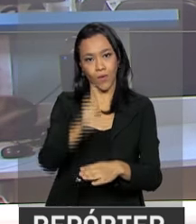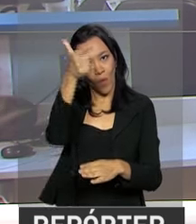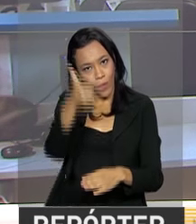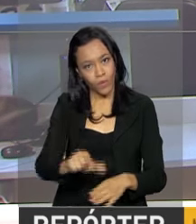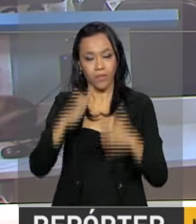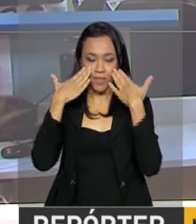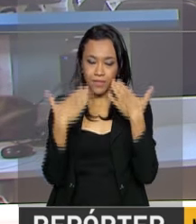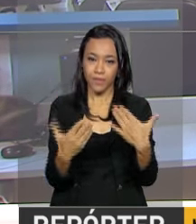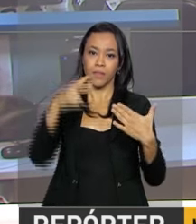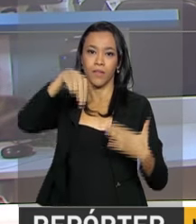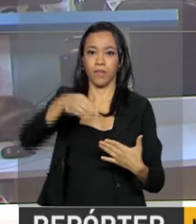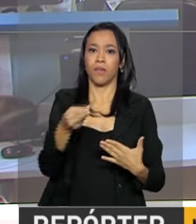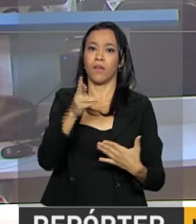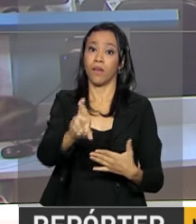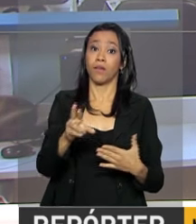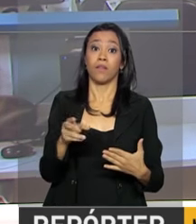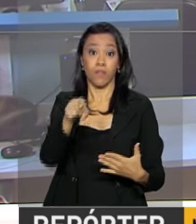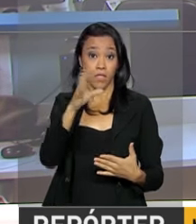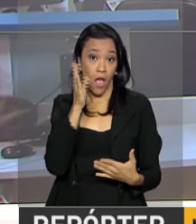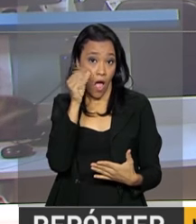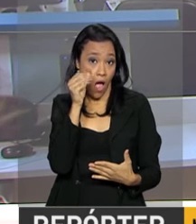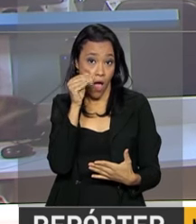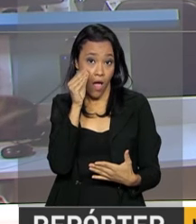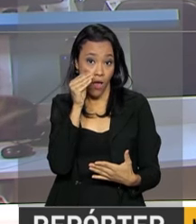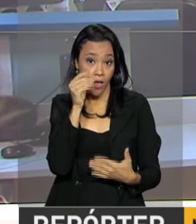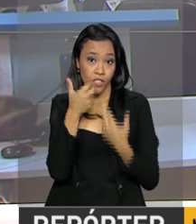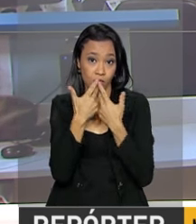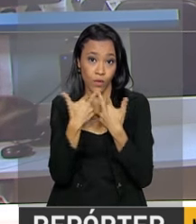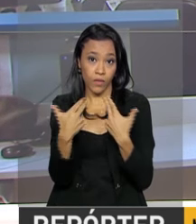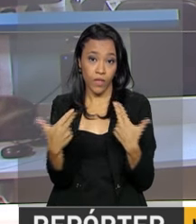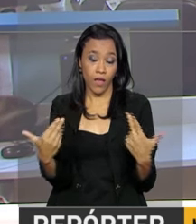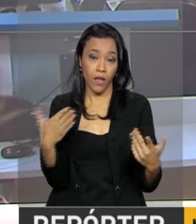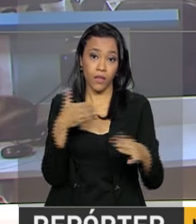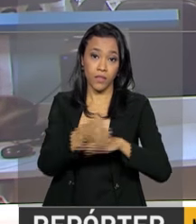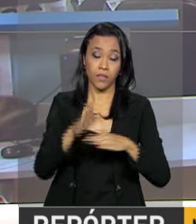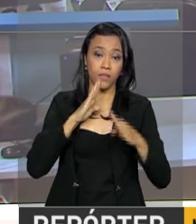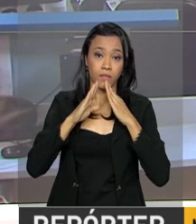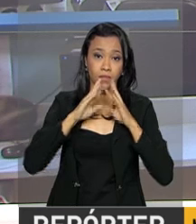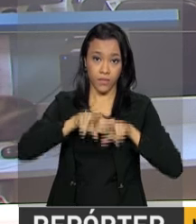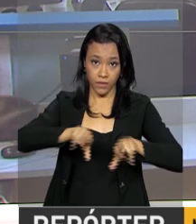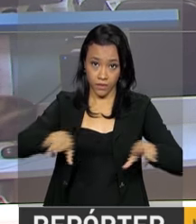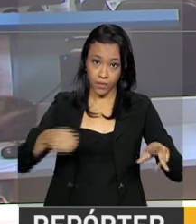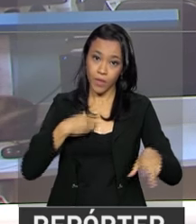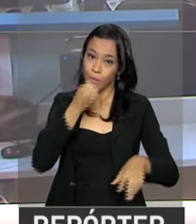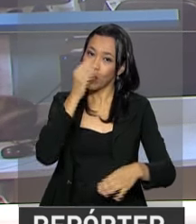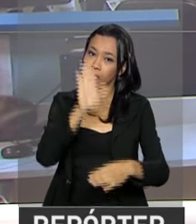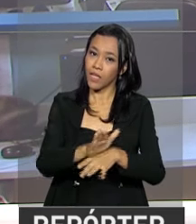do Repórter NBR. Acompanhe também as novidades em nossas redes sociais.